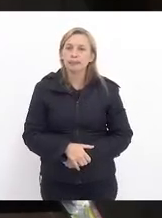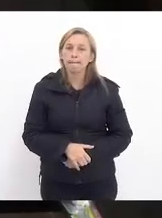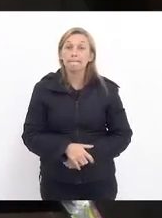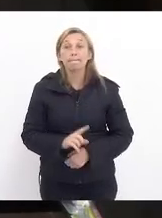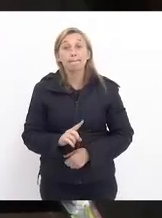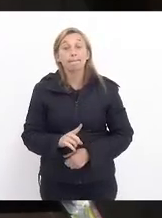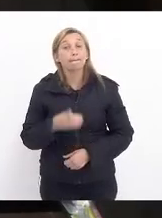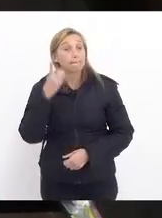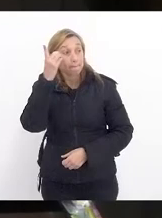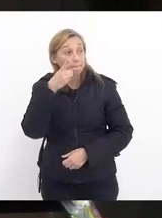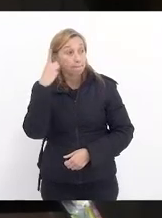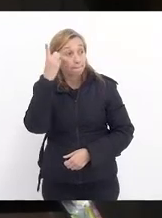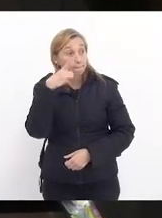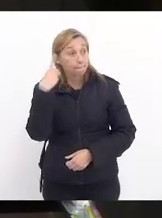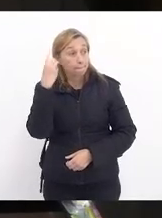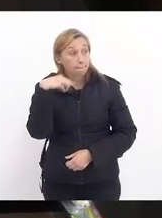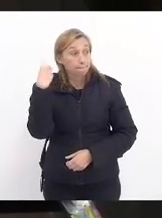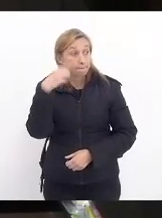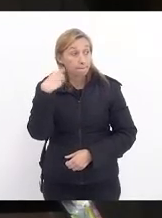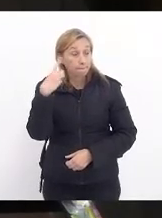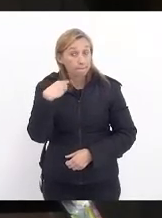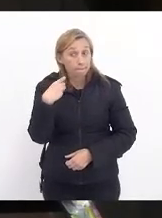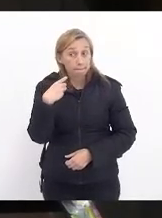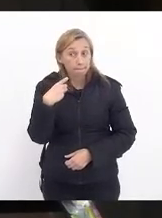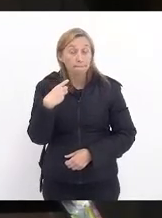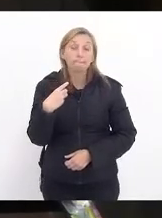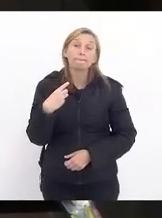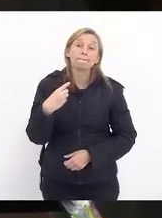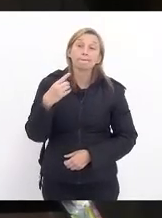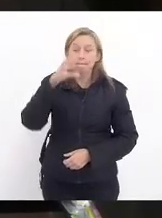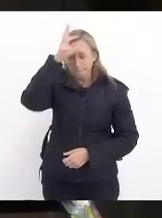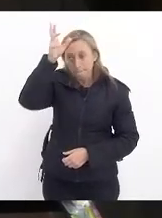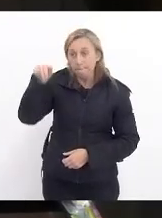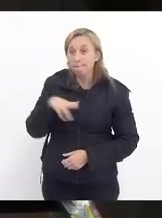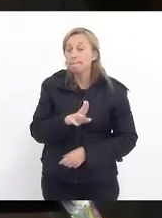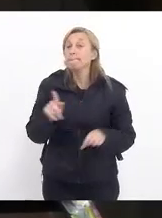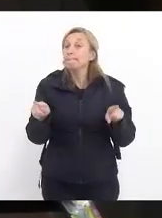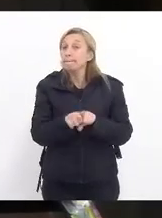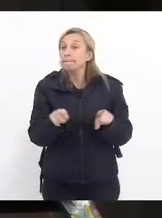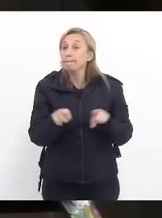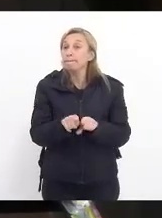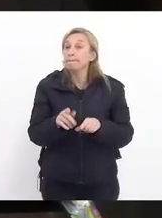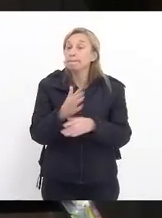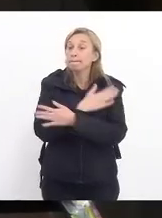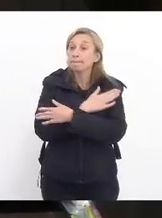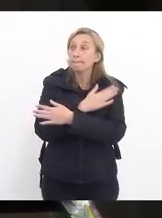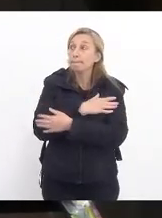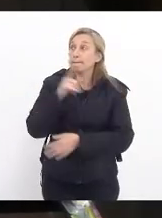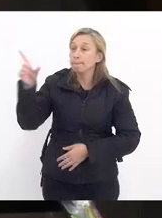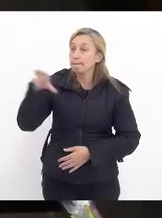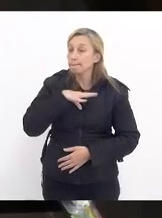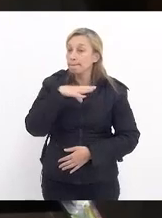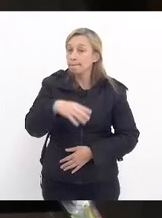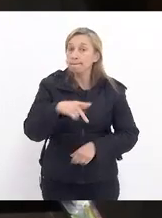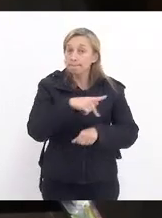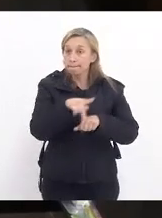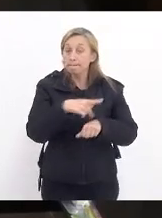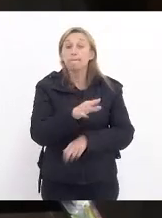o e deputada tia Ju também é feriado em Portugal